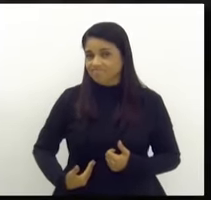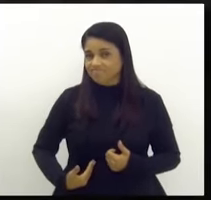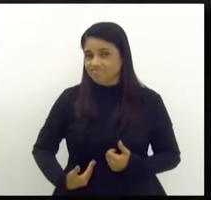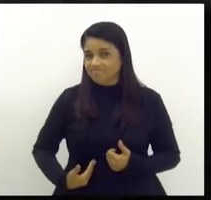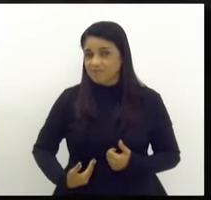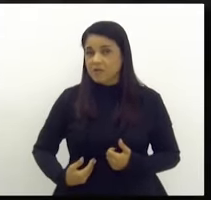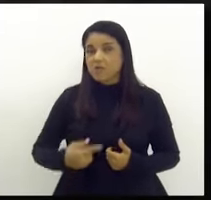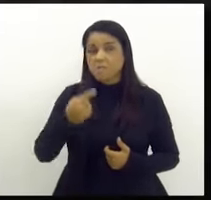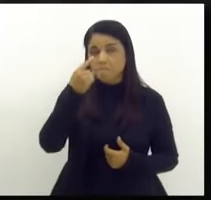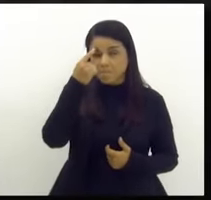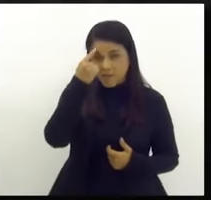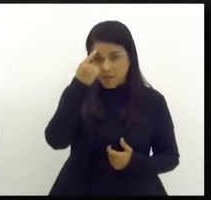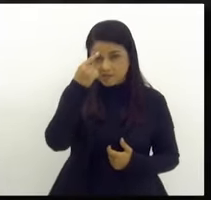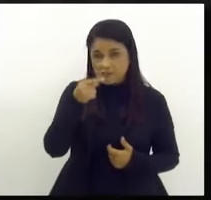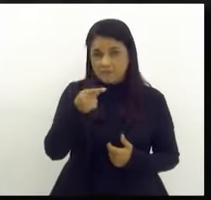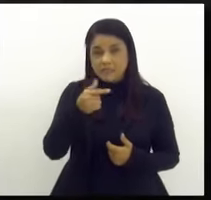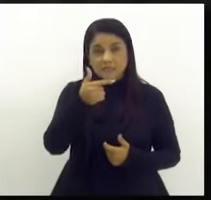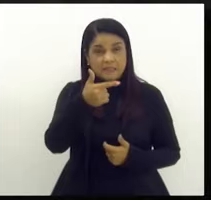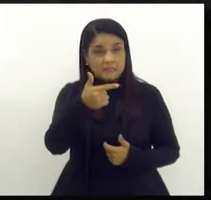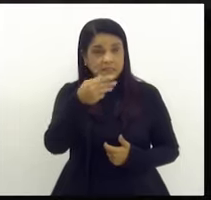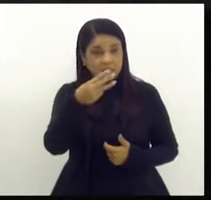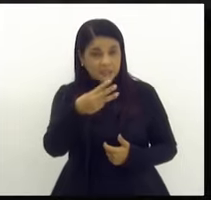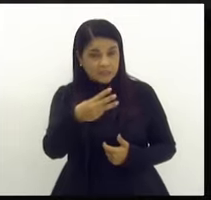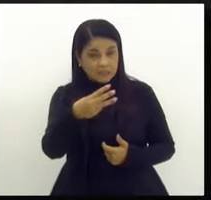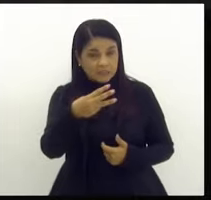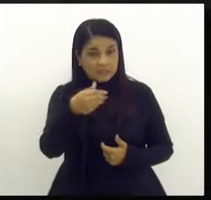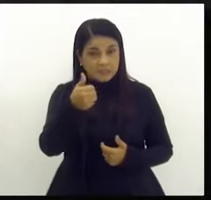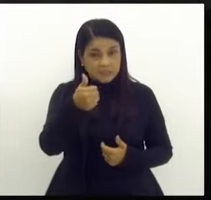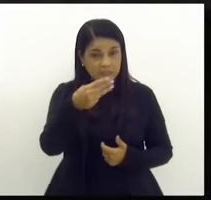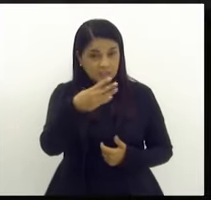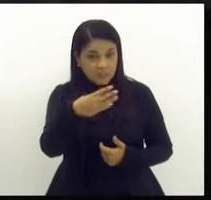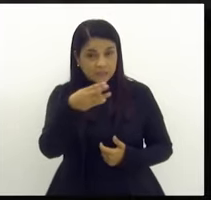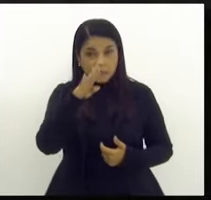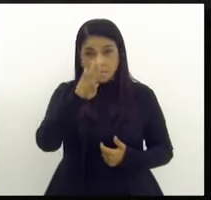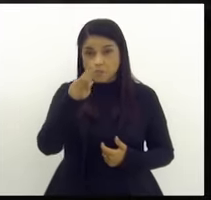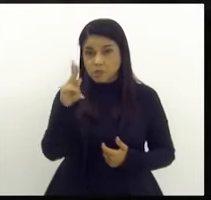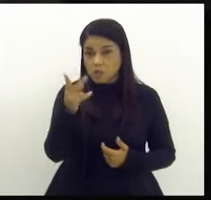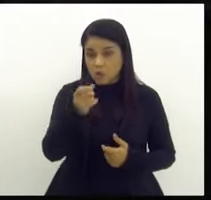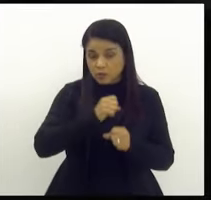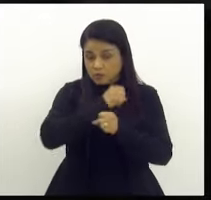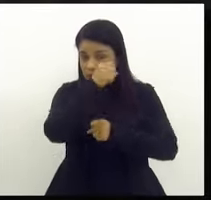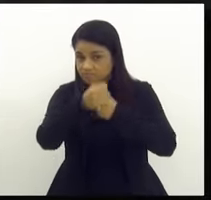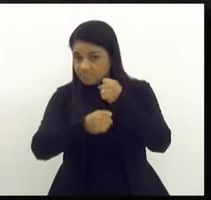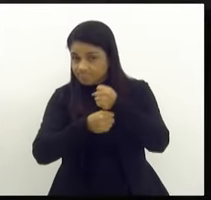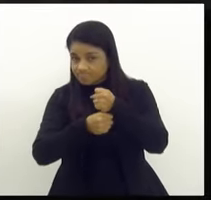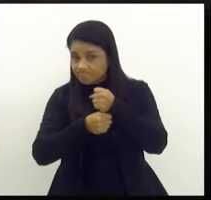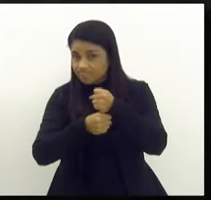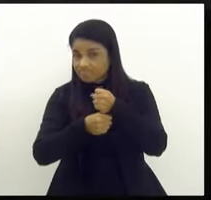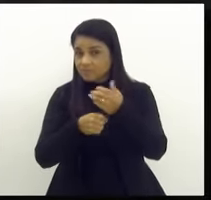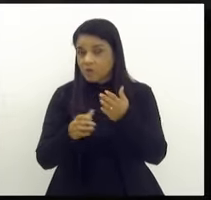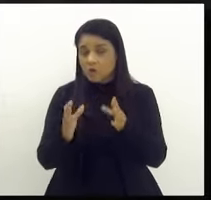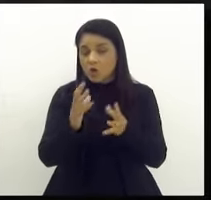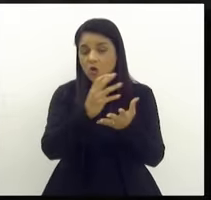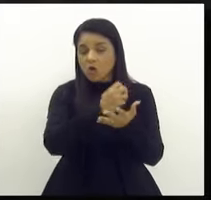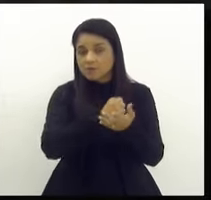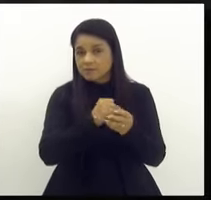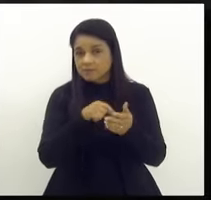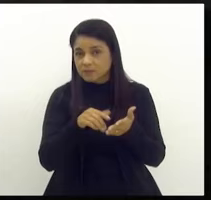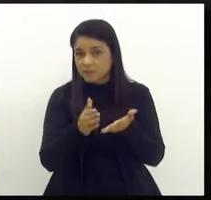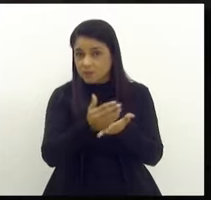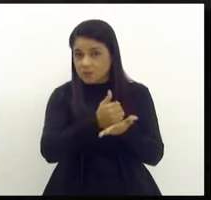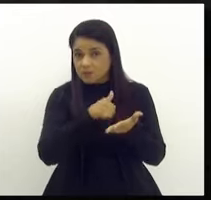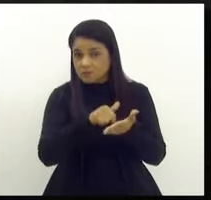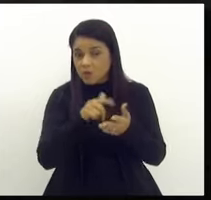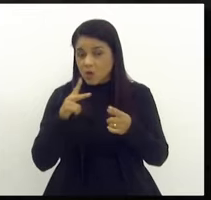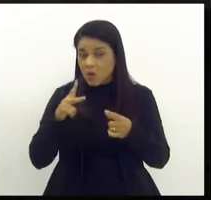que a gente tem aqui R 13 bilhões deais já previsto por orçamento do ano que vem teve o